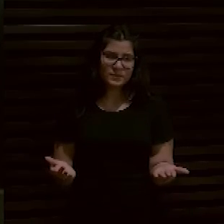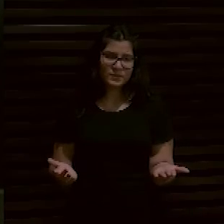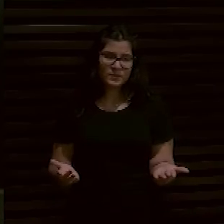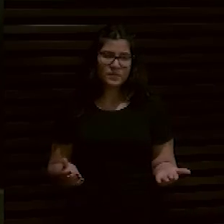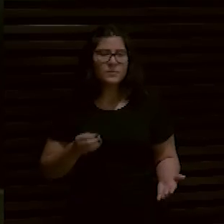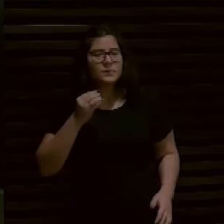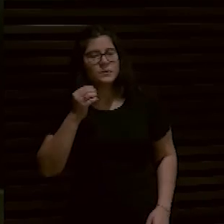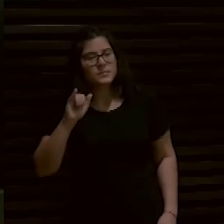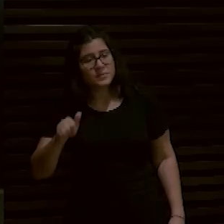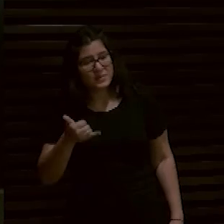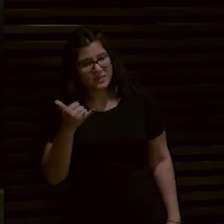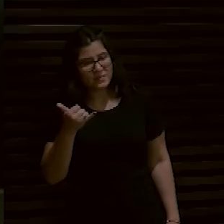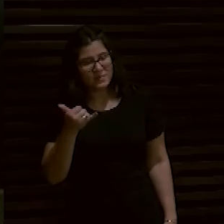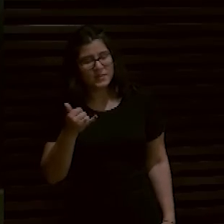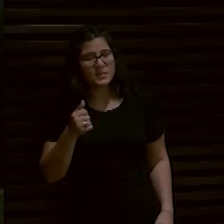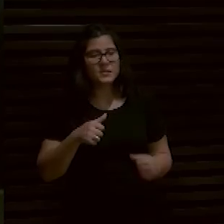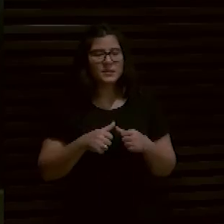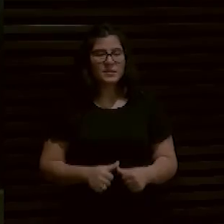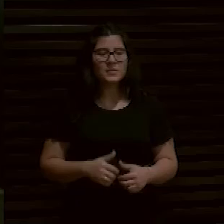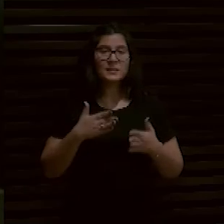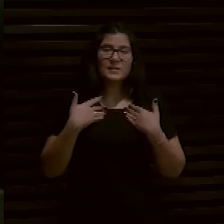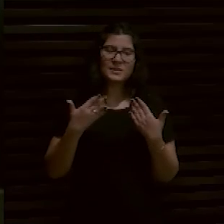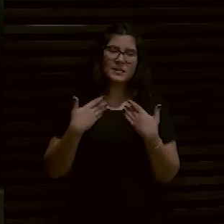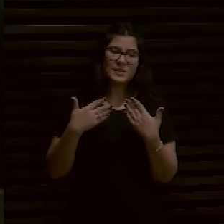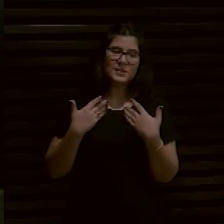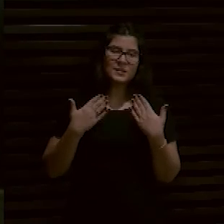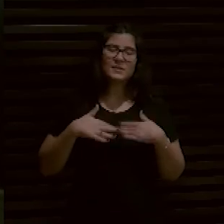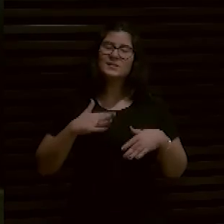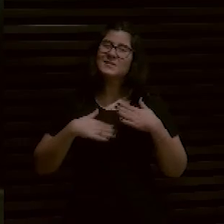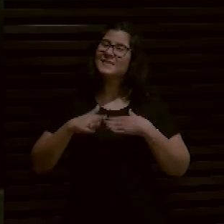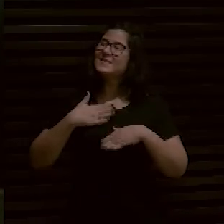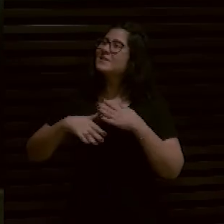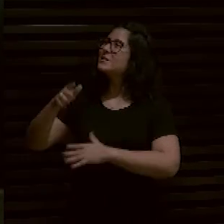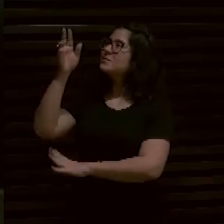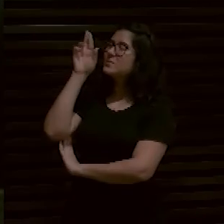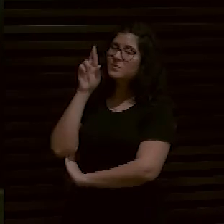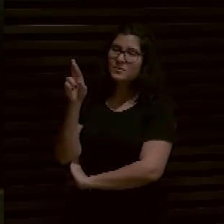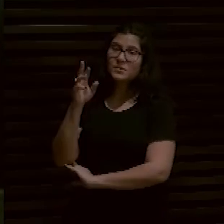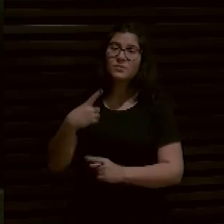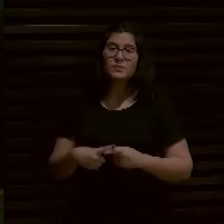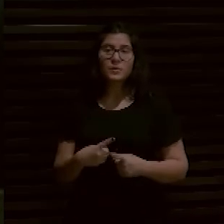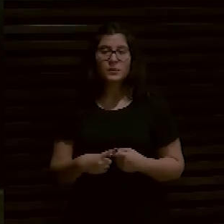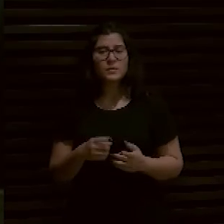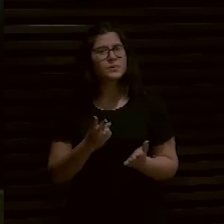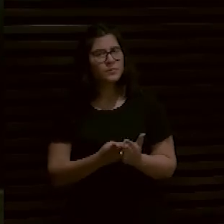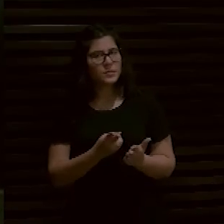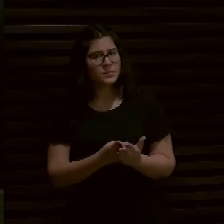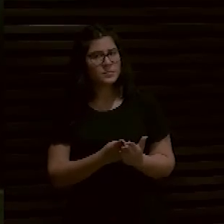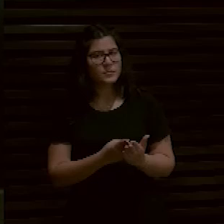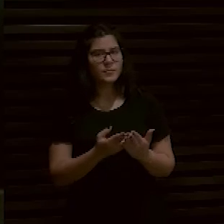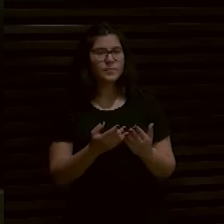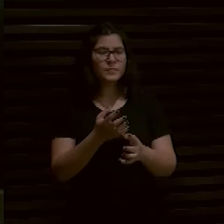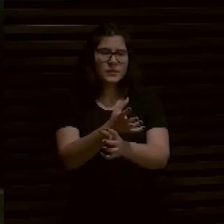desfrute essa alegria e descanso no Senhor. Porque mesmo em tempo de